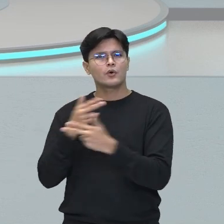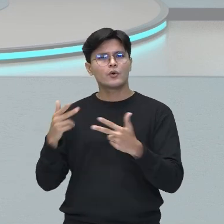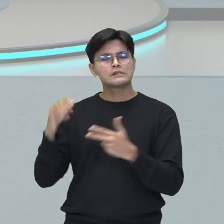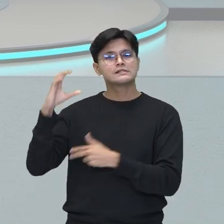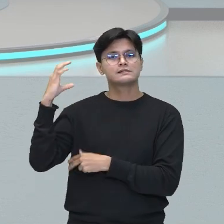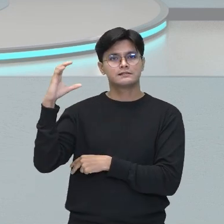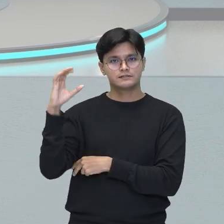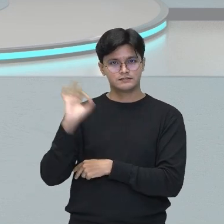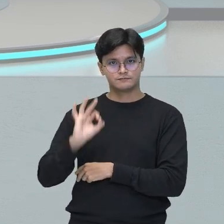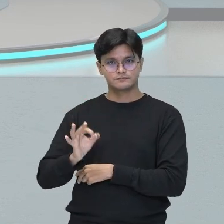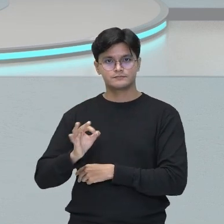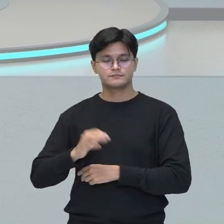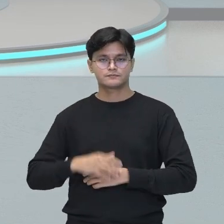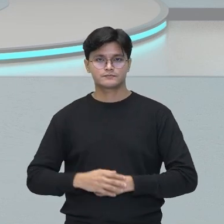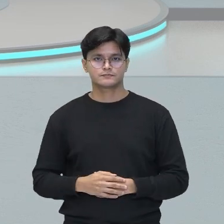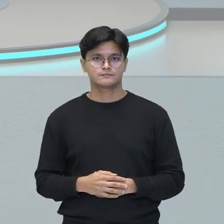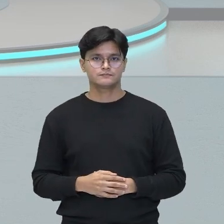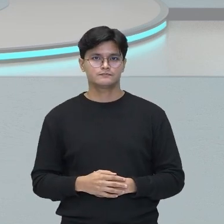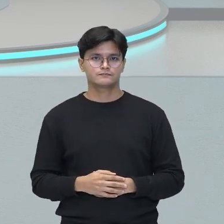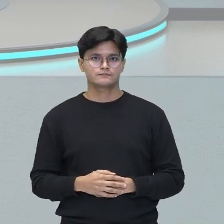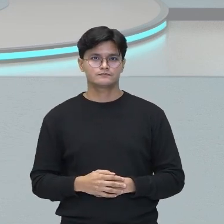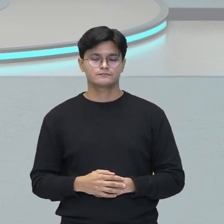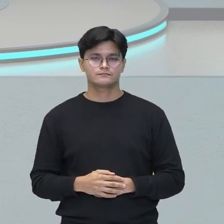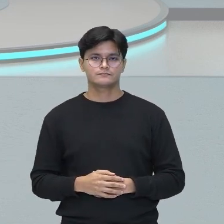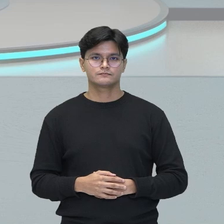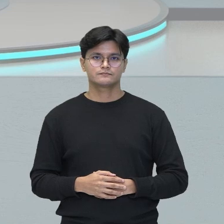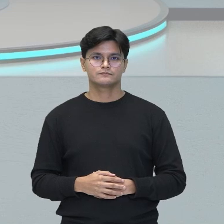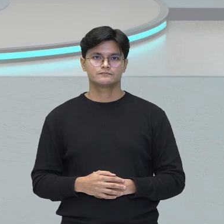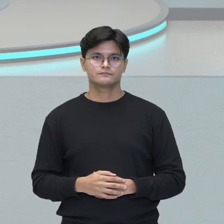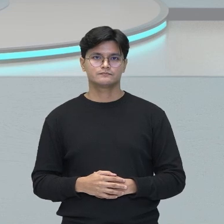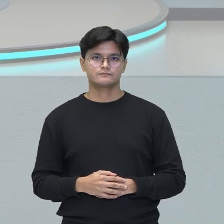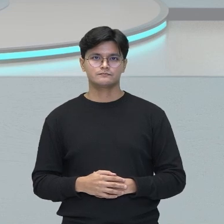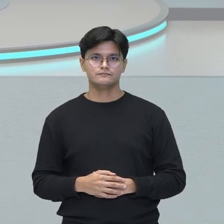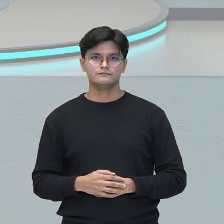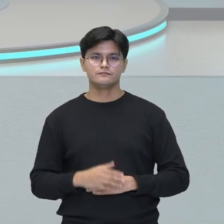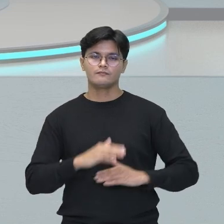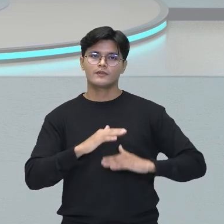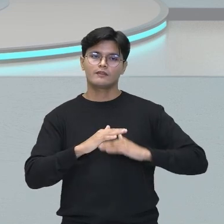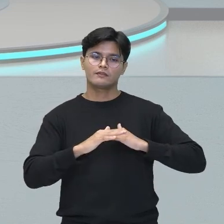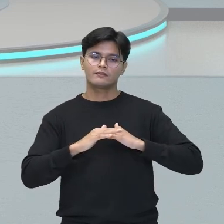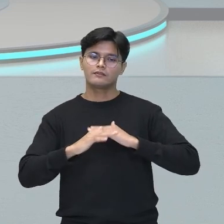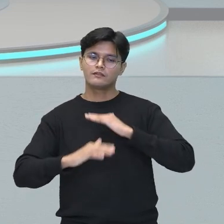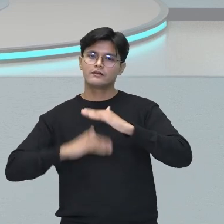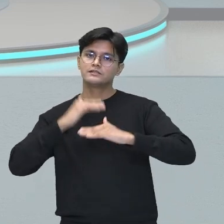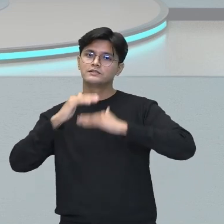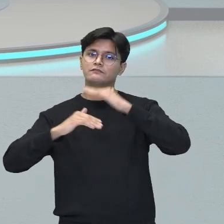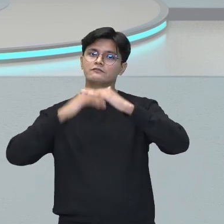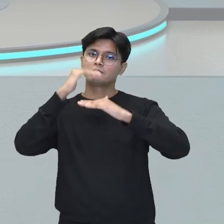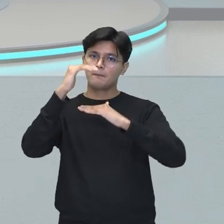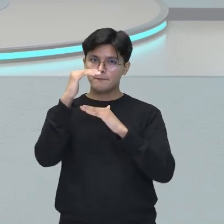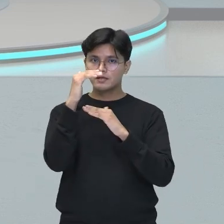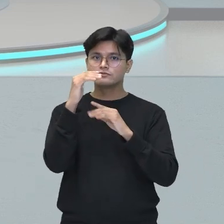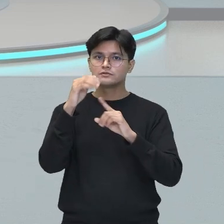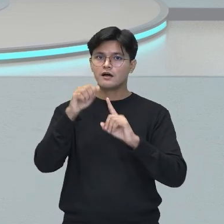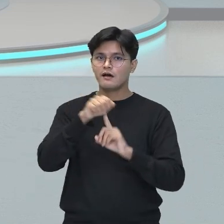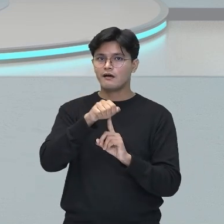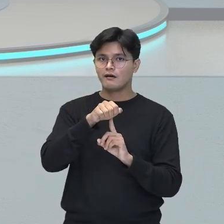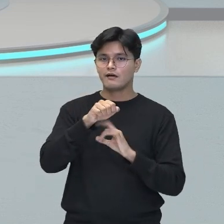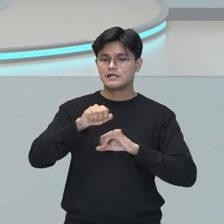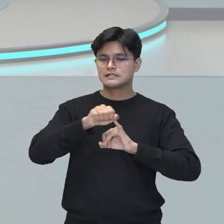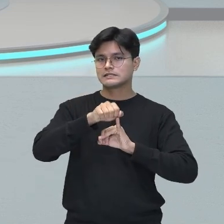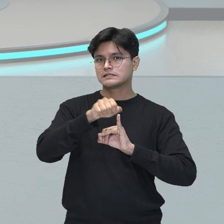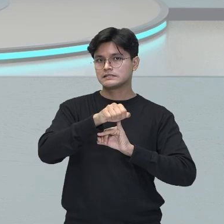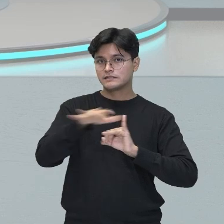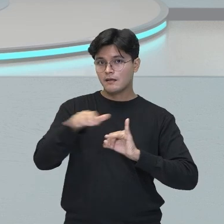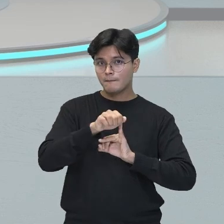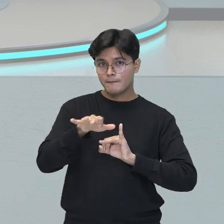mesmo pode passar desenvolvimento da Imprensa aí olha só